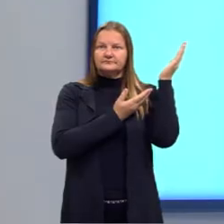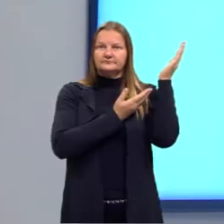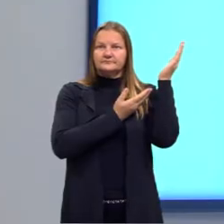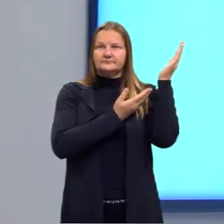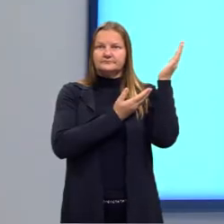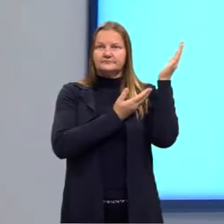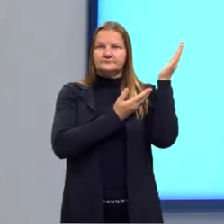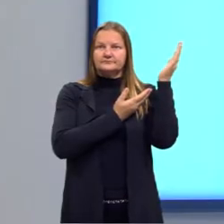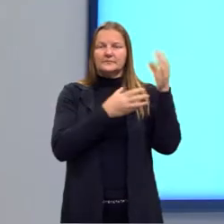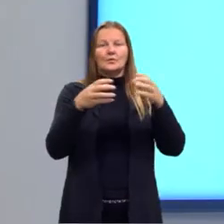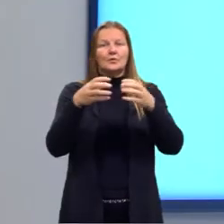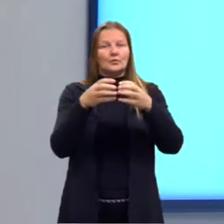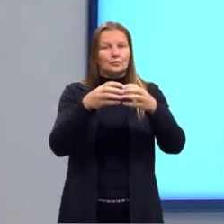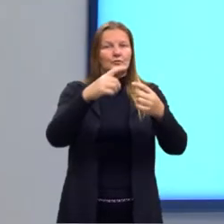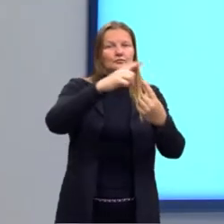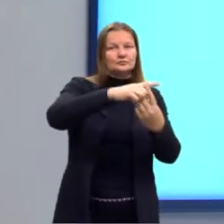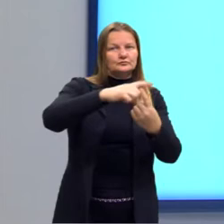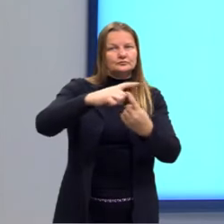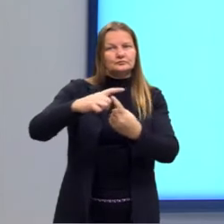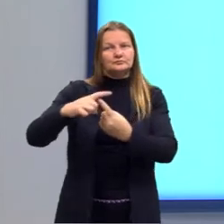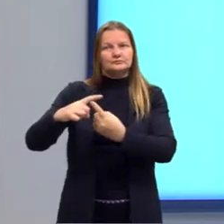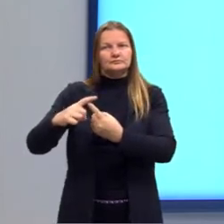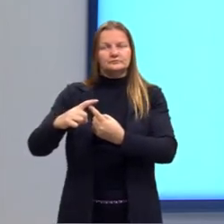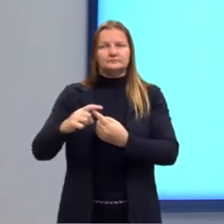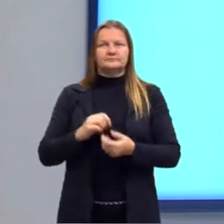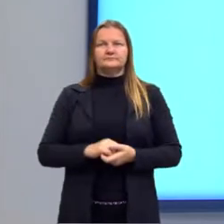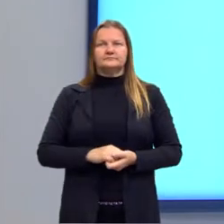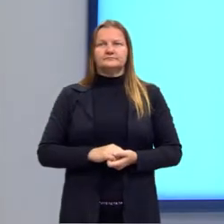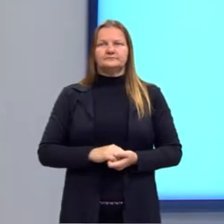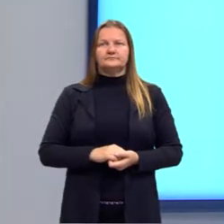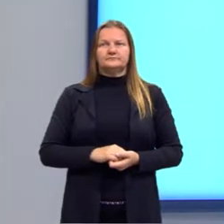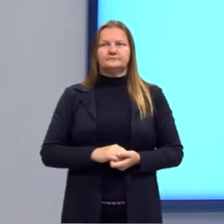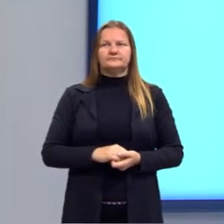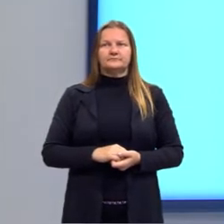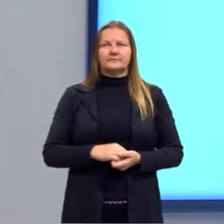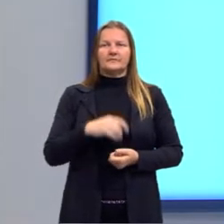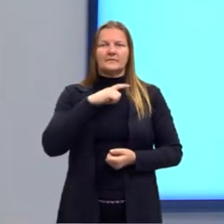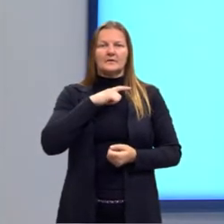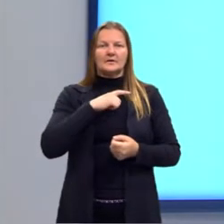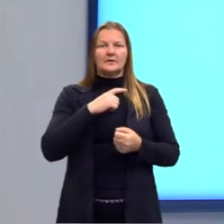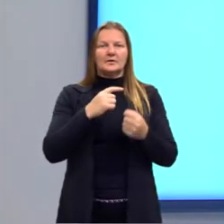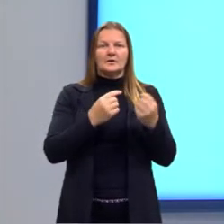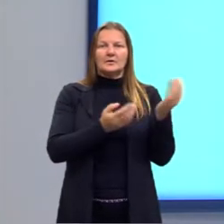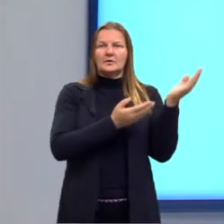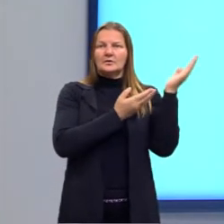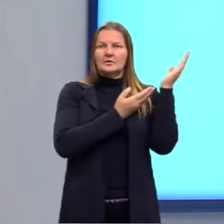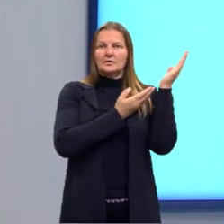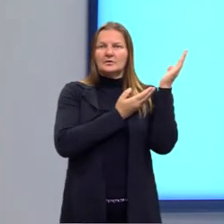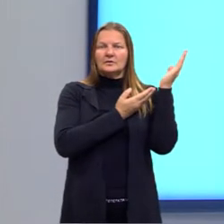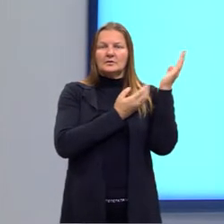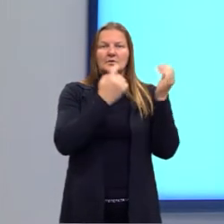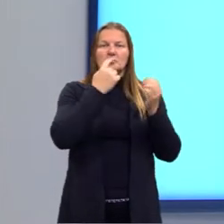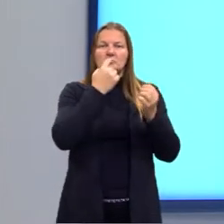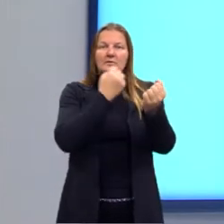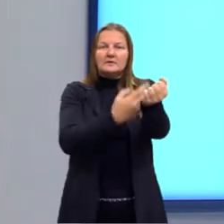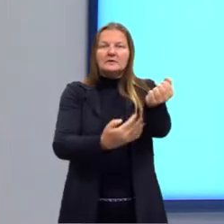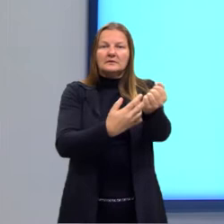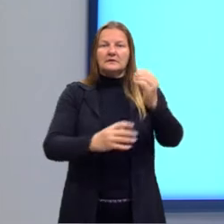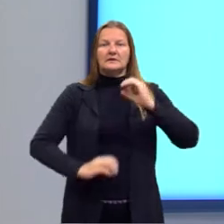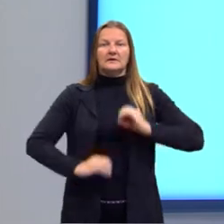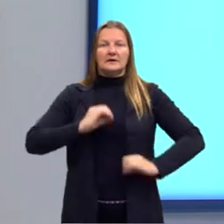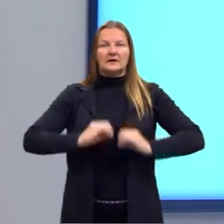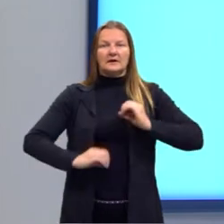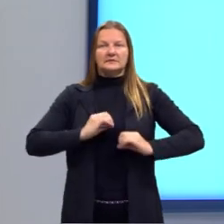os grupos sanguíneos um exemplo grupo A né que vai ter lá na hemácia o aglutinogênio a